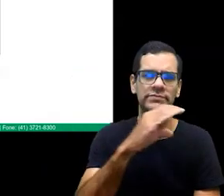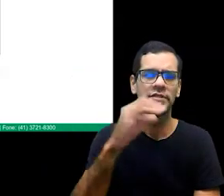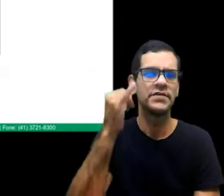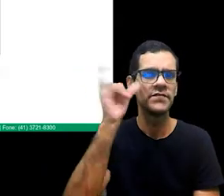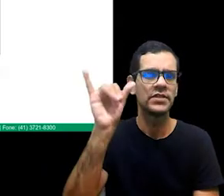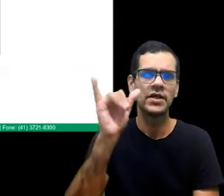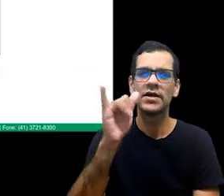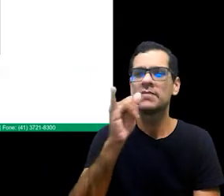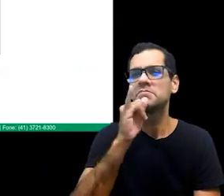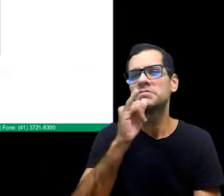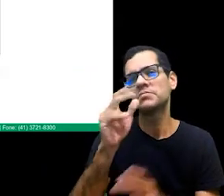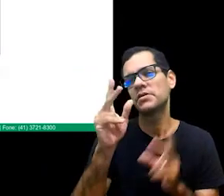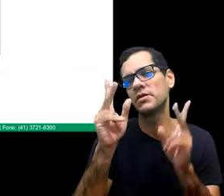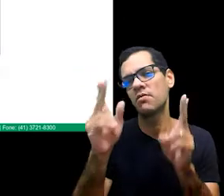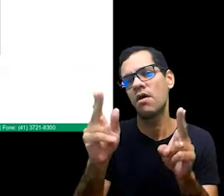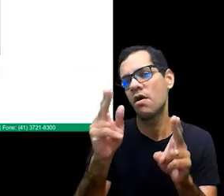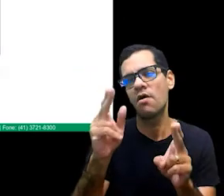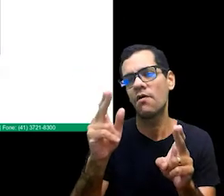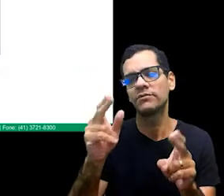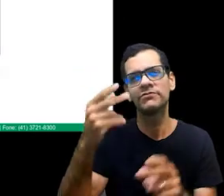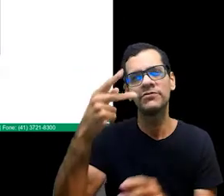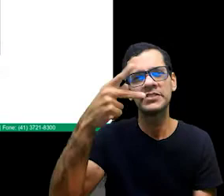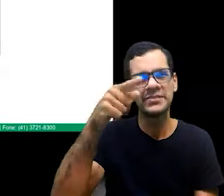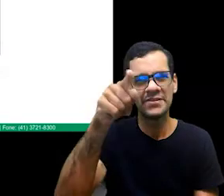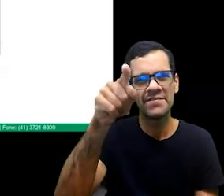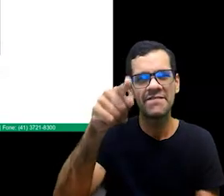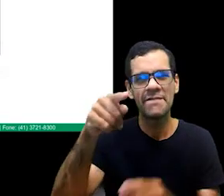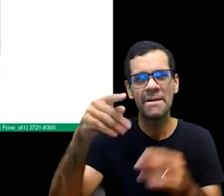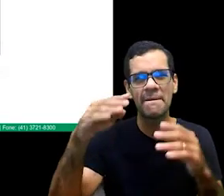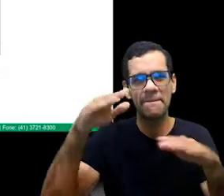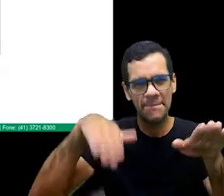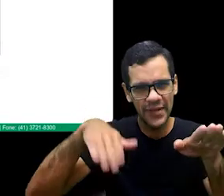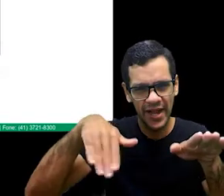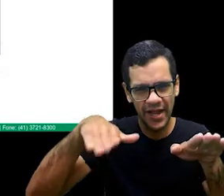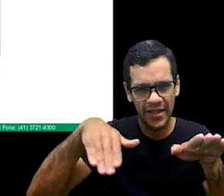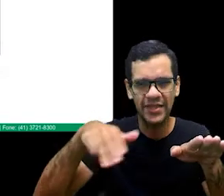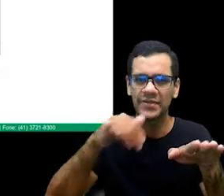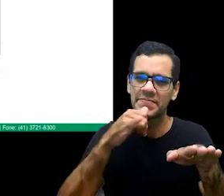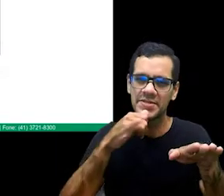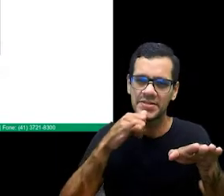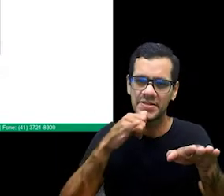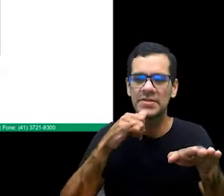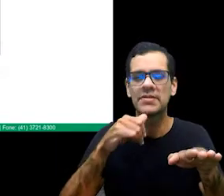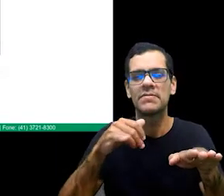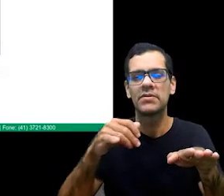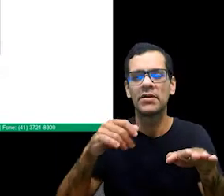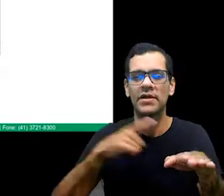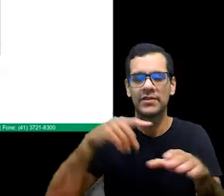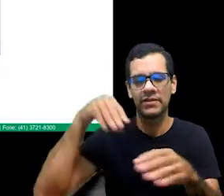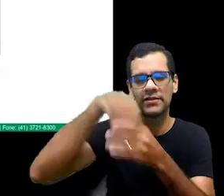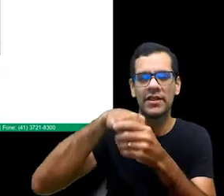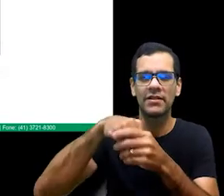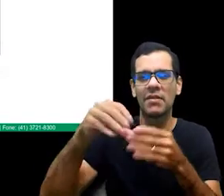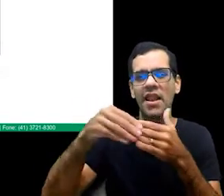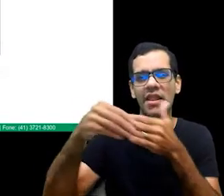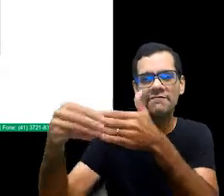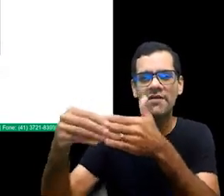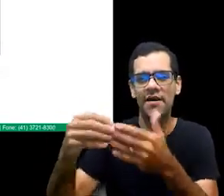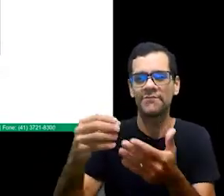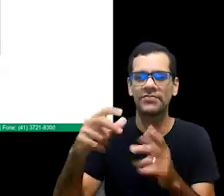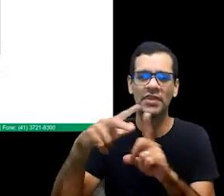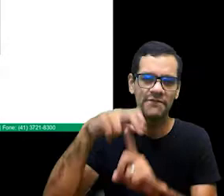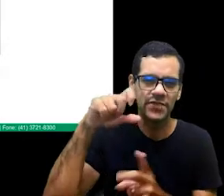alimentos quando vai para a praia, para manter a temperatura desses alimentos, seja gelados ou quentes. O isopor é um meio,